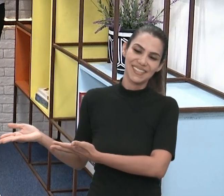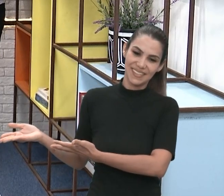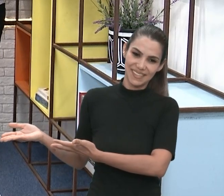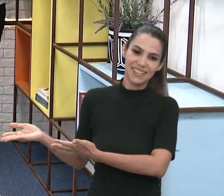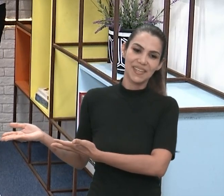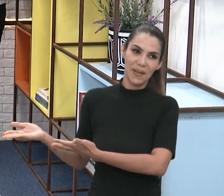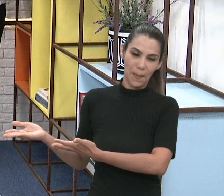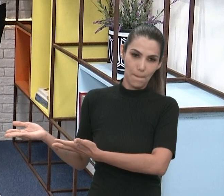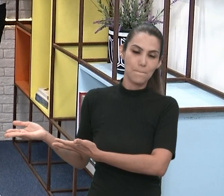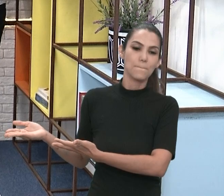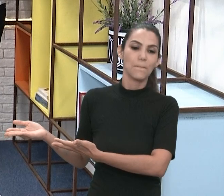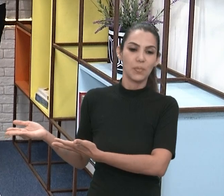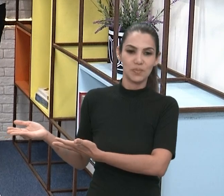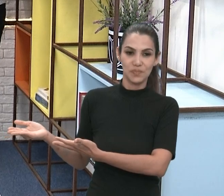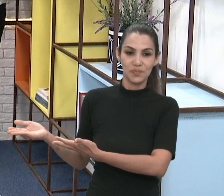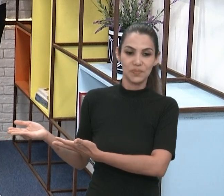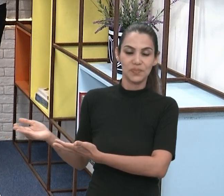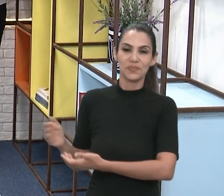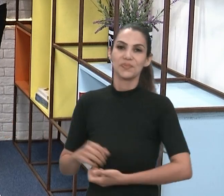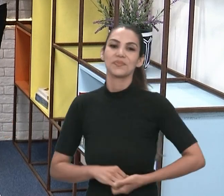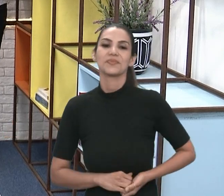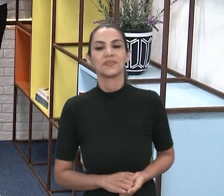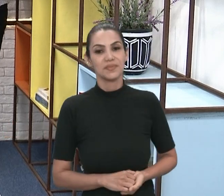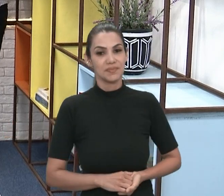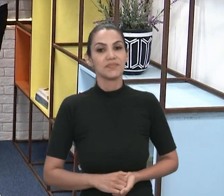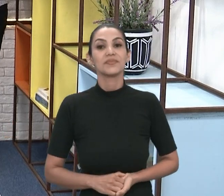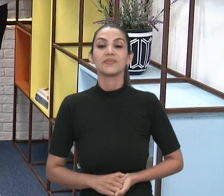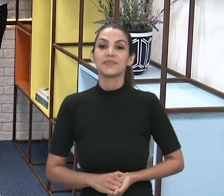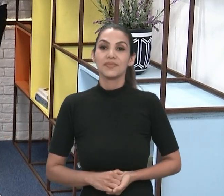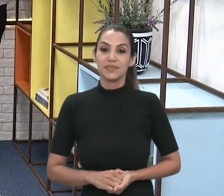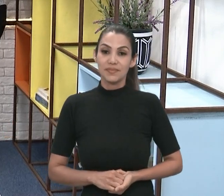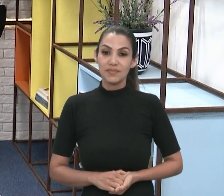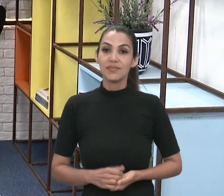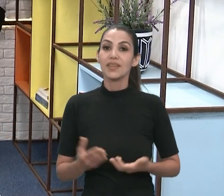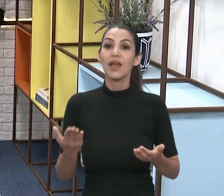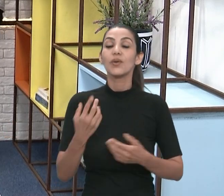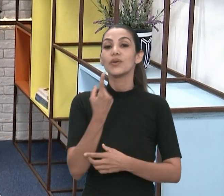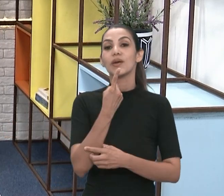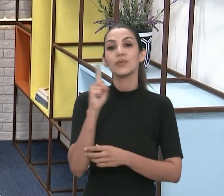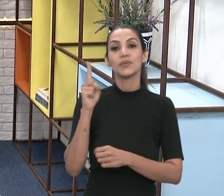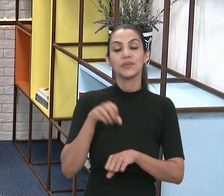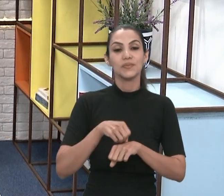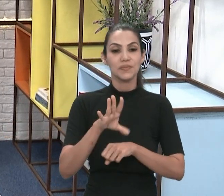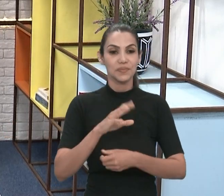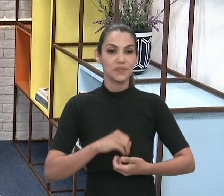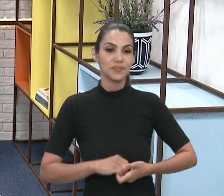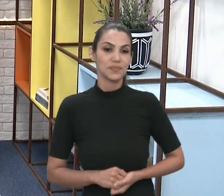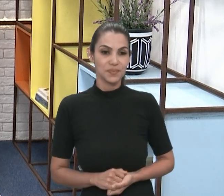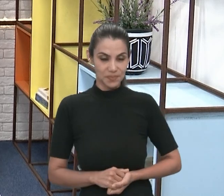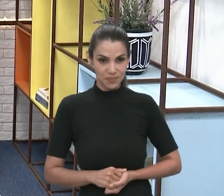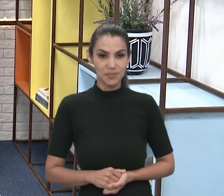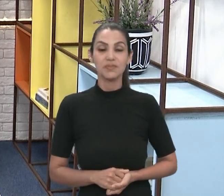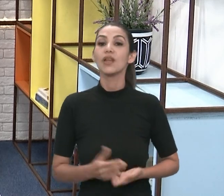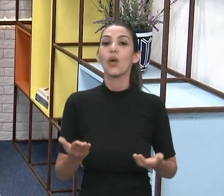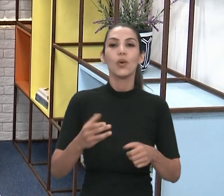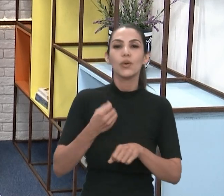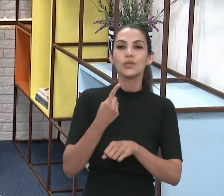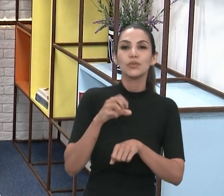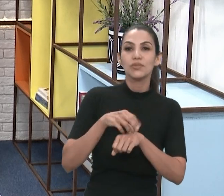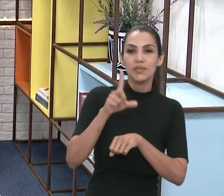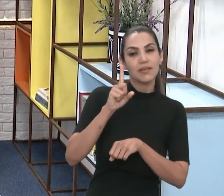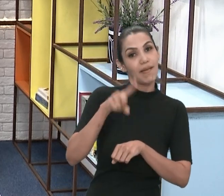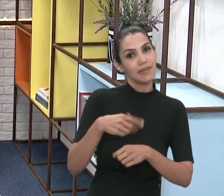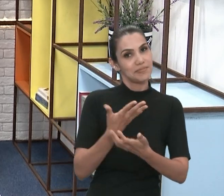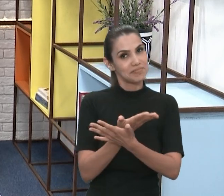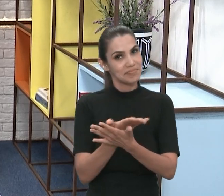@ppgo.fg, @ppgo.fg. Muito bem. E para finalizar, o que temos? Bom, e a nossa última dica também é uma